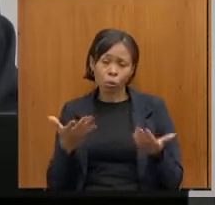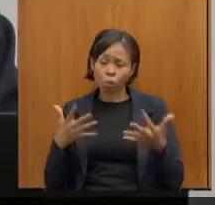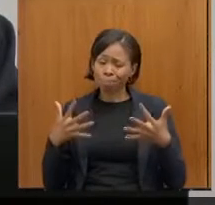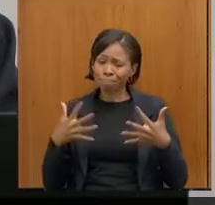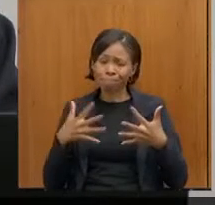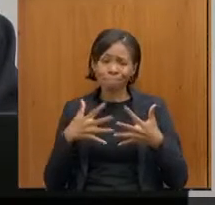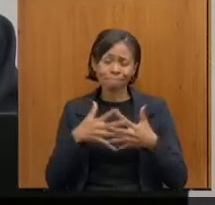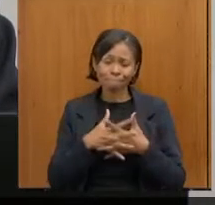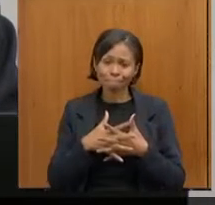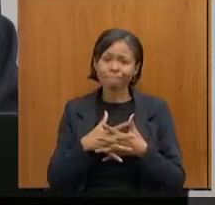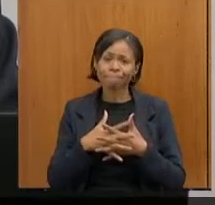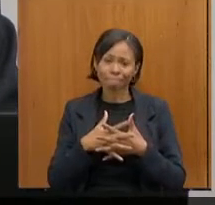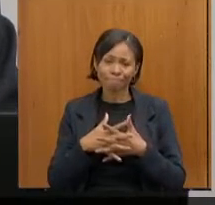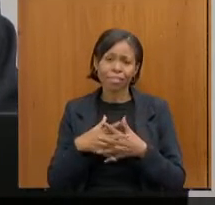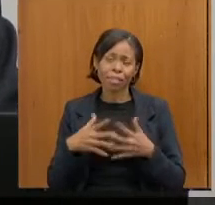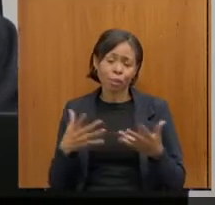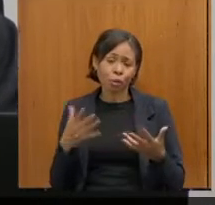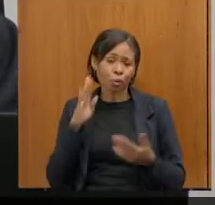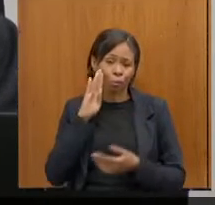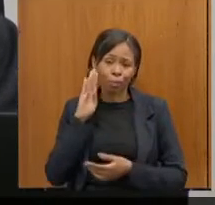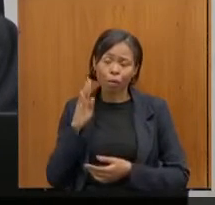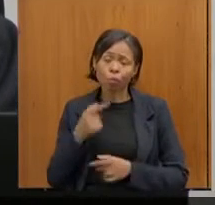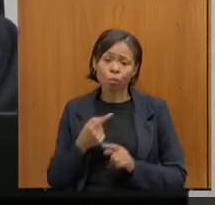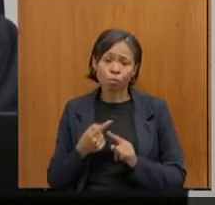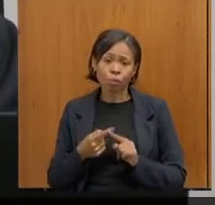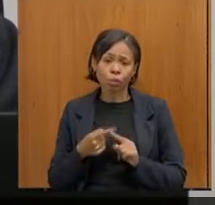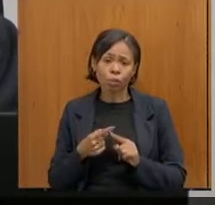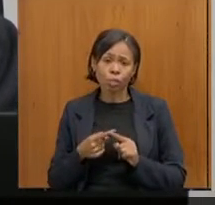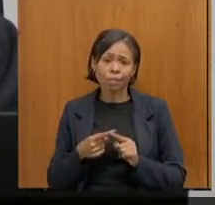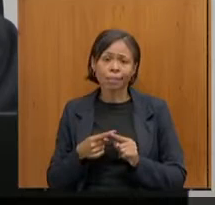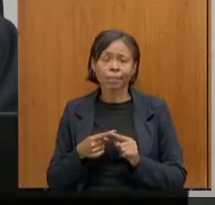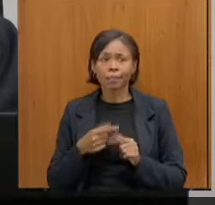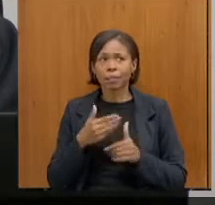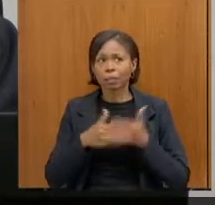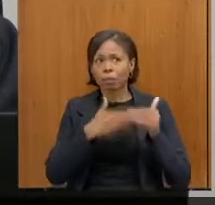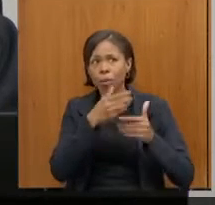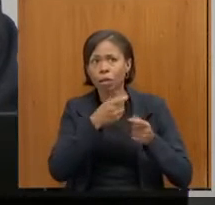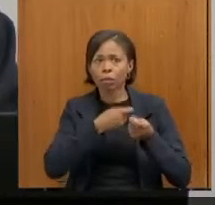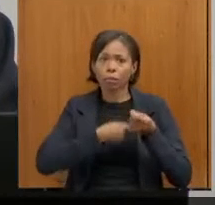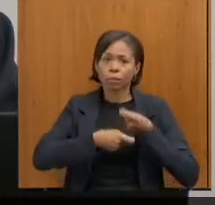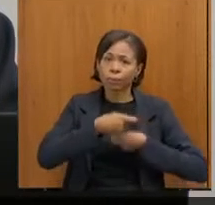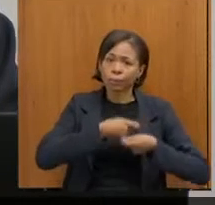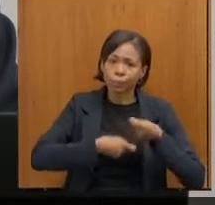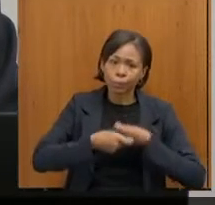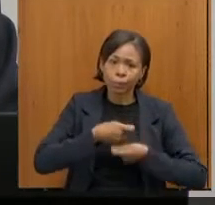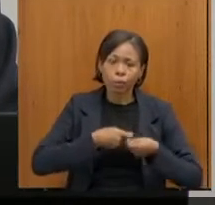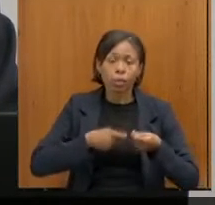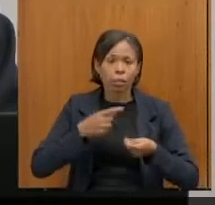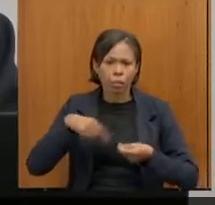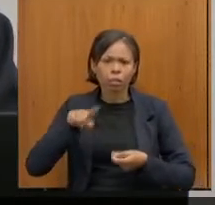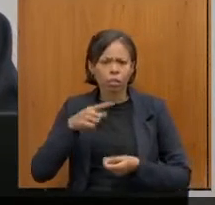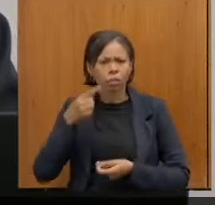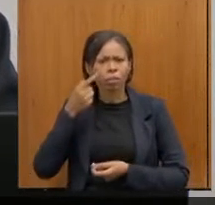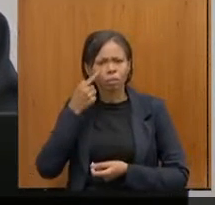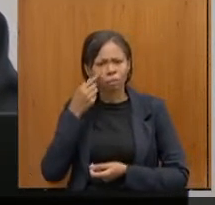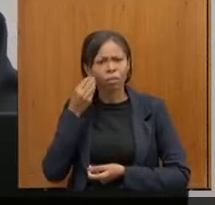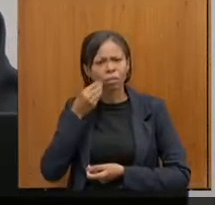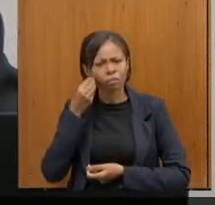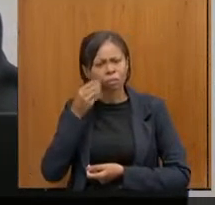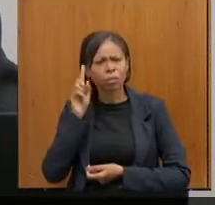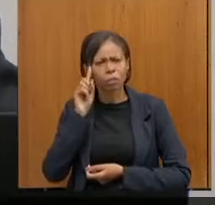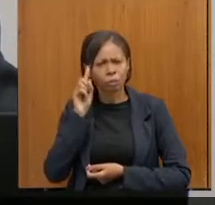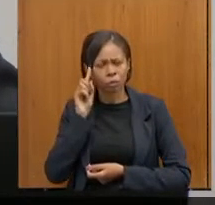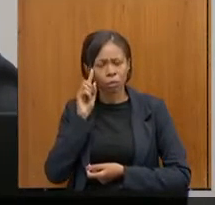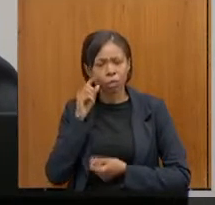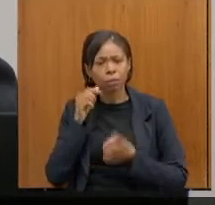vivemos sobretudo No que diz respeito à comissão de desenvolvimento econômico e a gente vive em cia isso no dia a dia meu caro Presidente